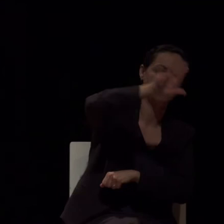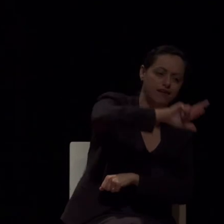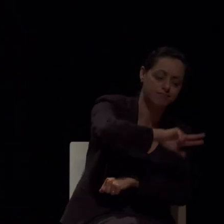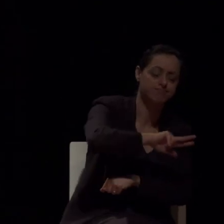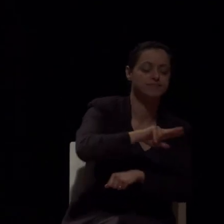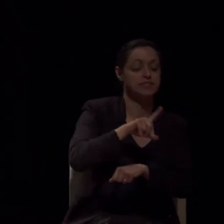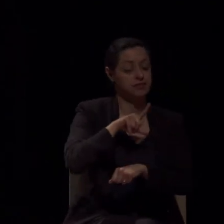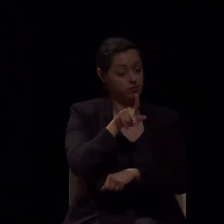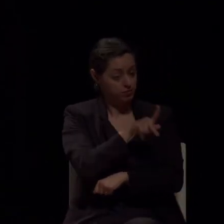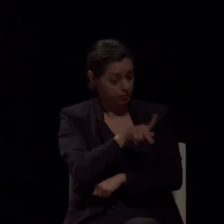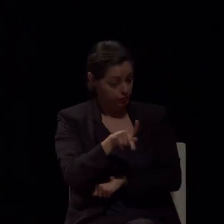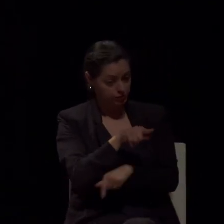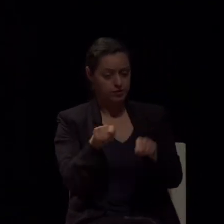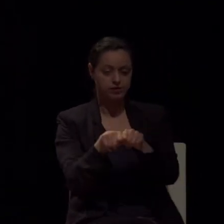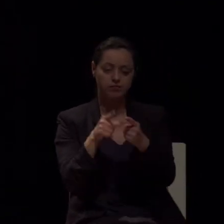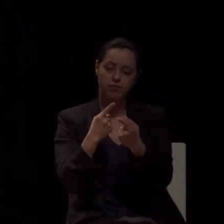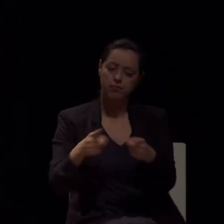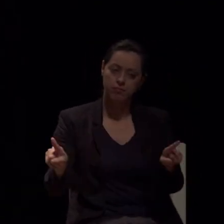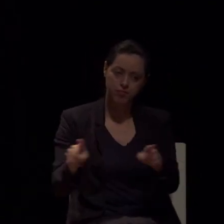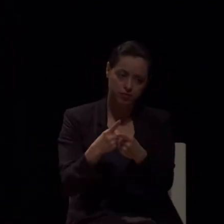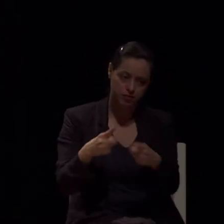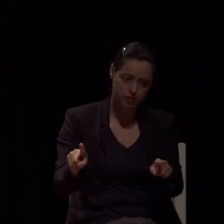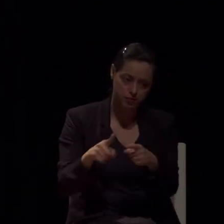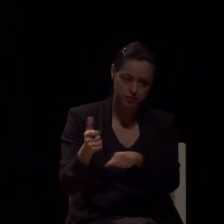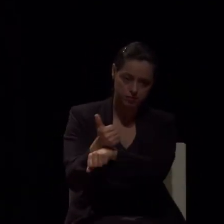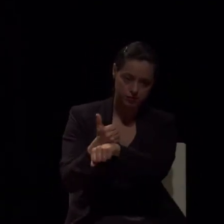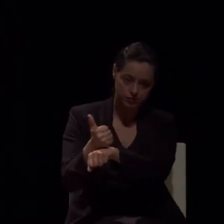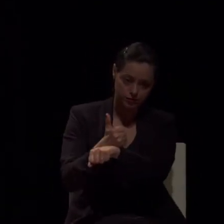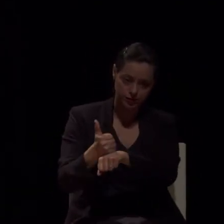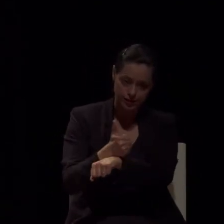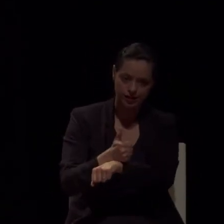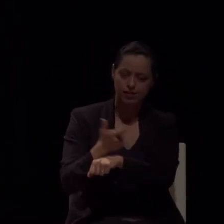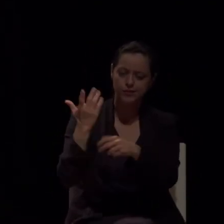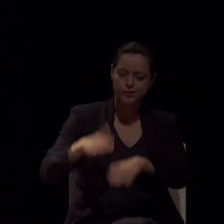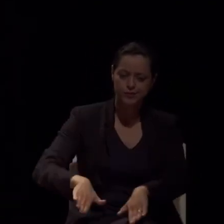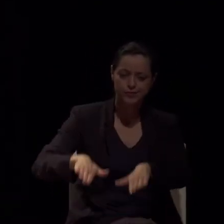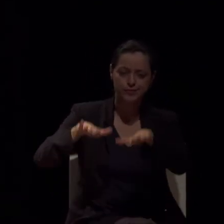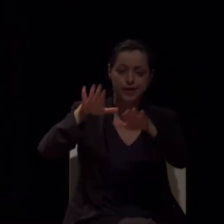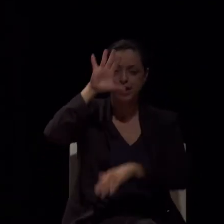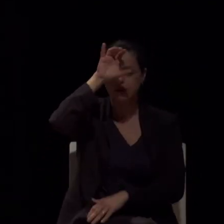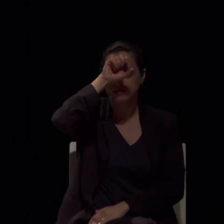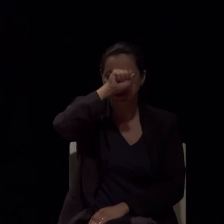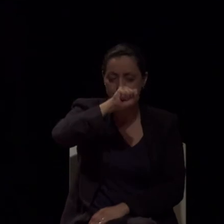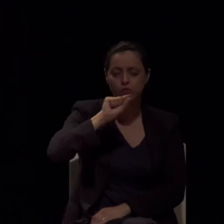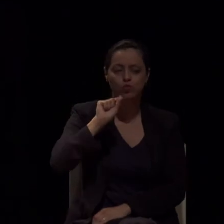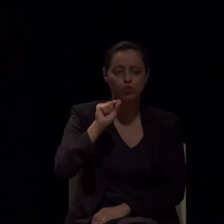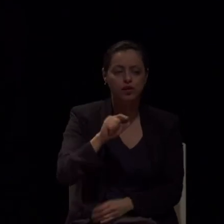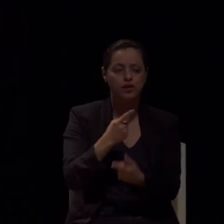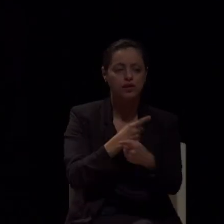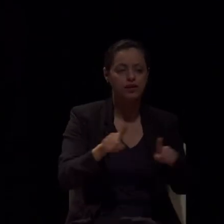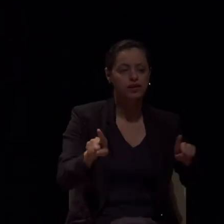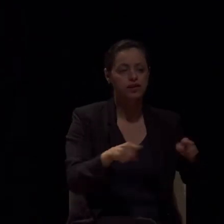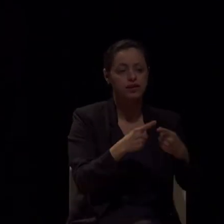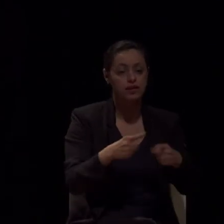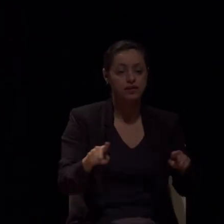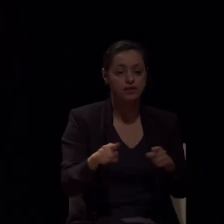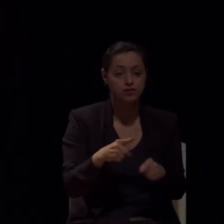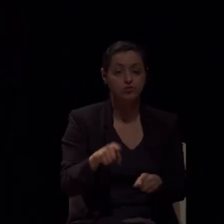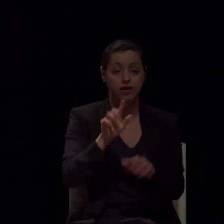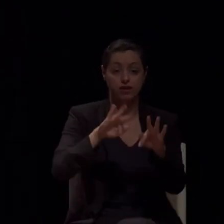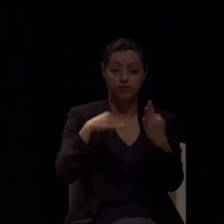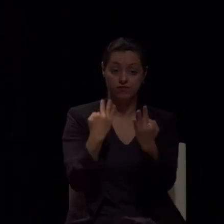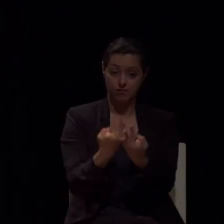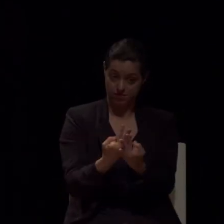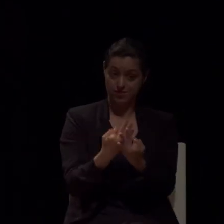desde a infância aprendeu os ritmos e as histórias afro-brasileiras herdeiro da família solano trindade